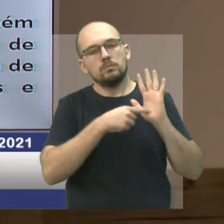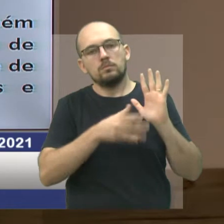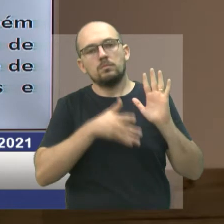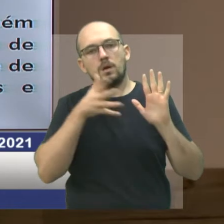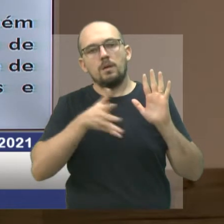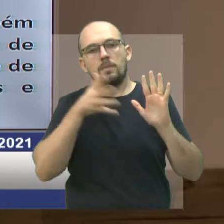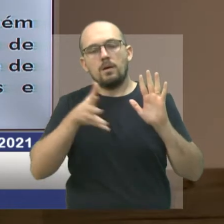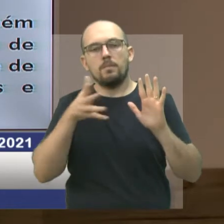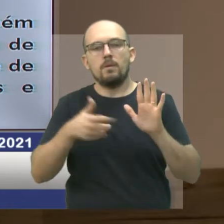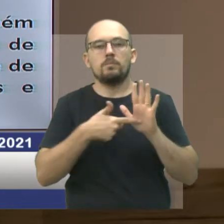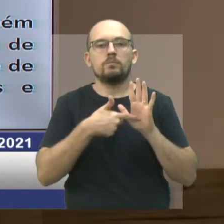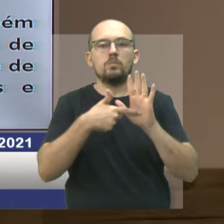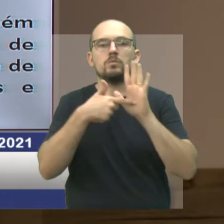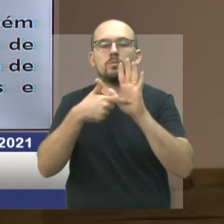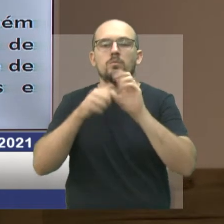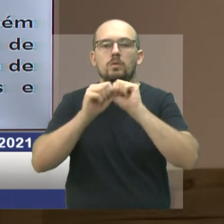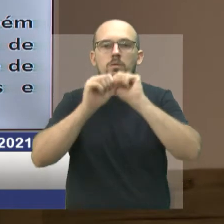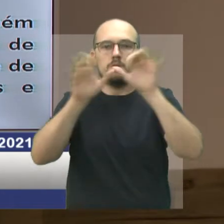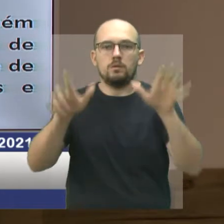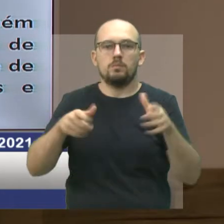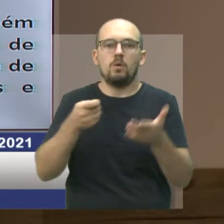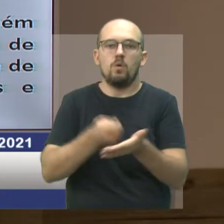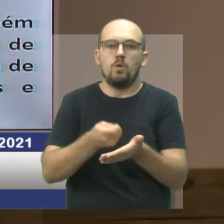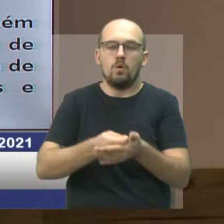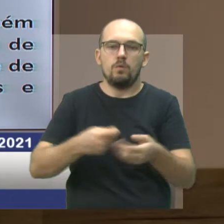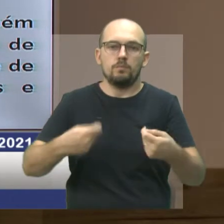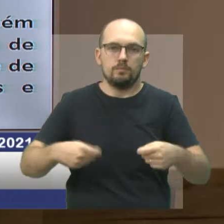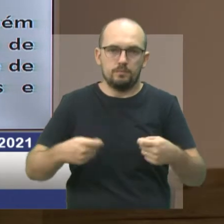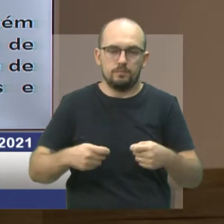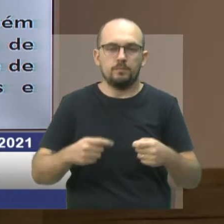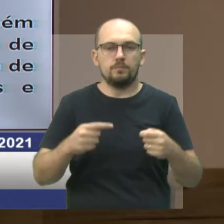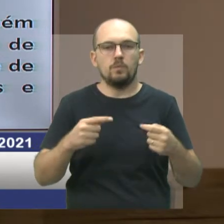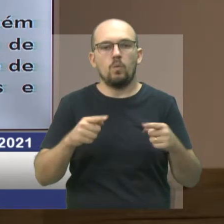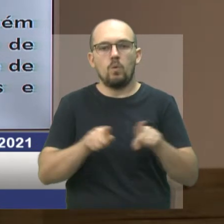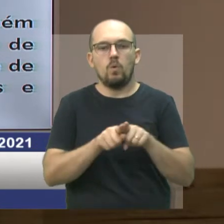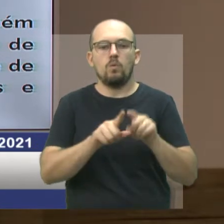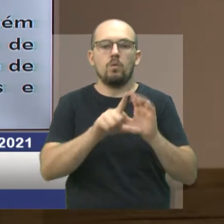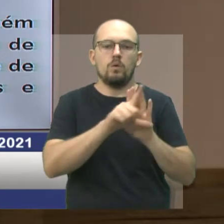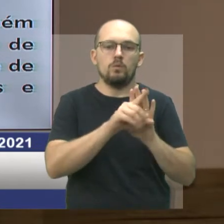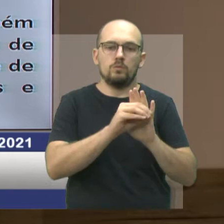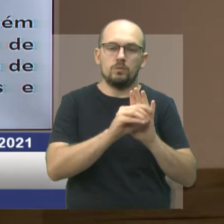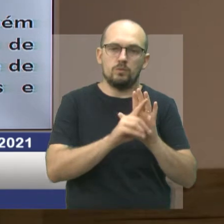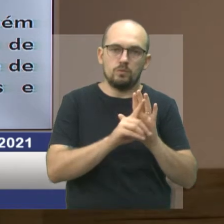discussão dos planos, lei de diretrizes orçamentárias e orçamentos.